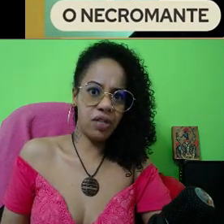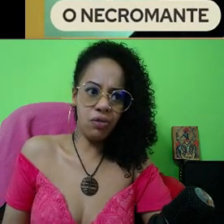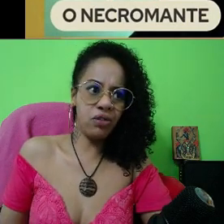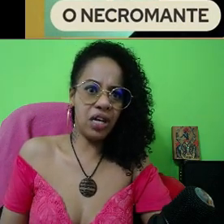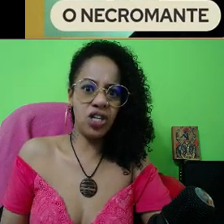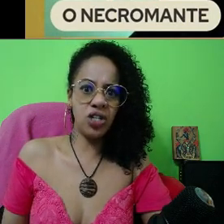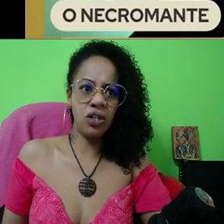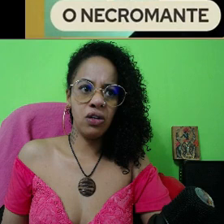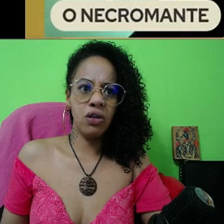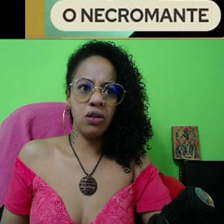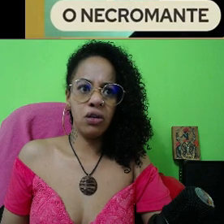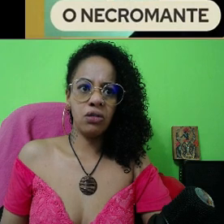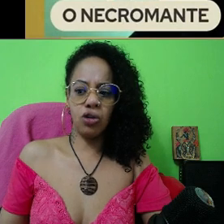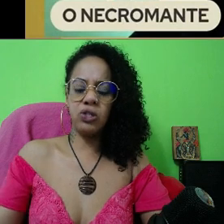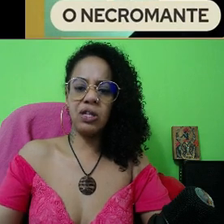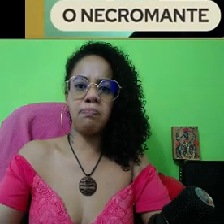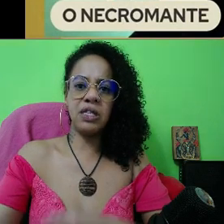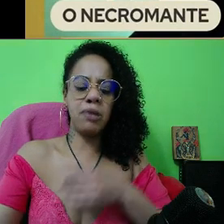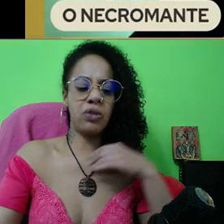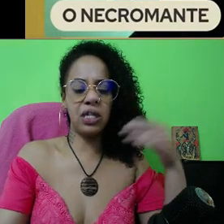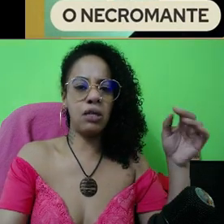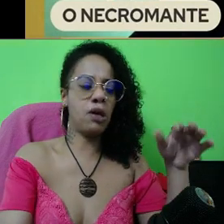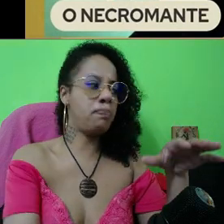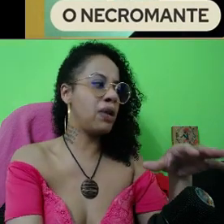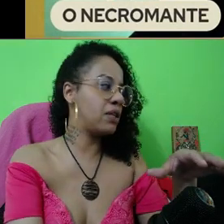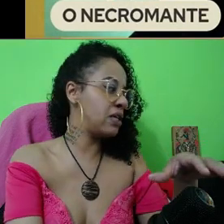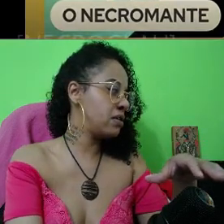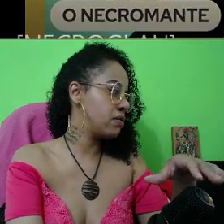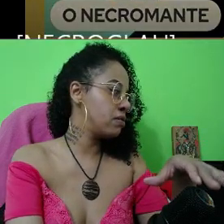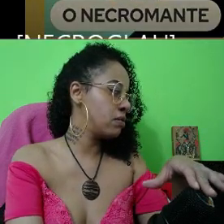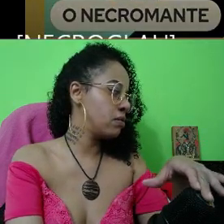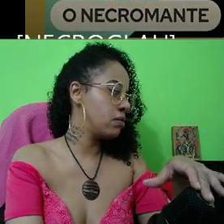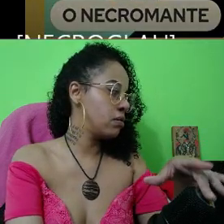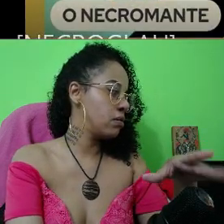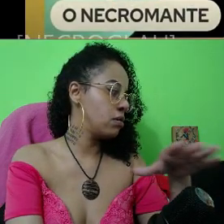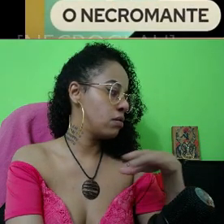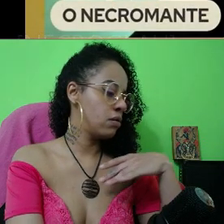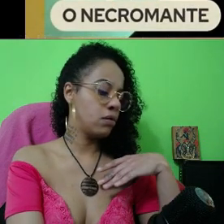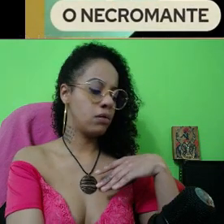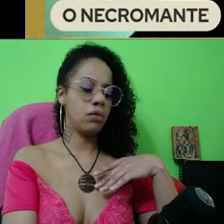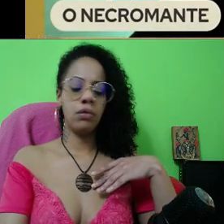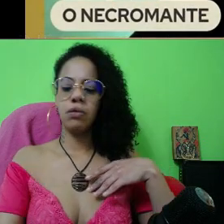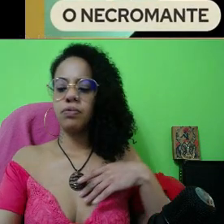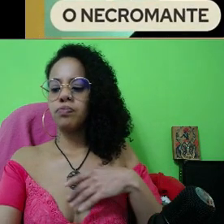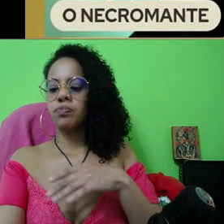tranquilo né gente todo mundo sabe perceber quando está sendo manipulado né